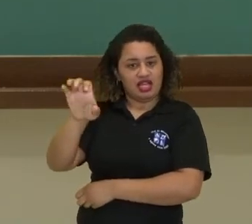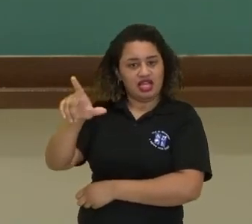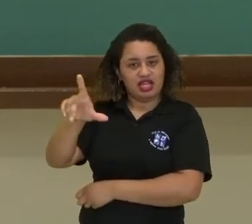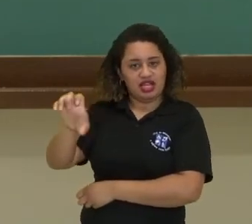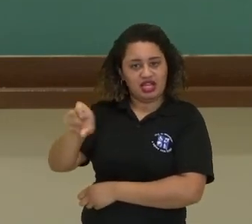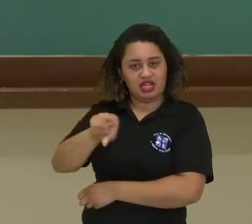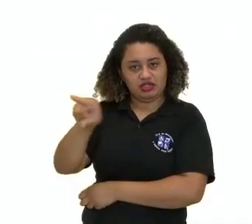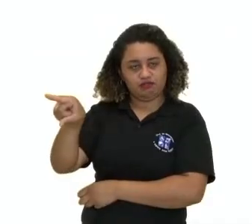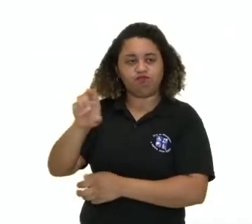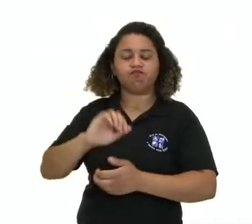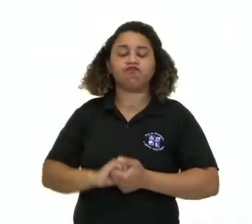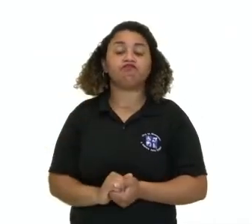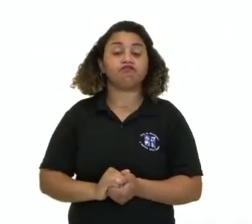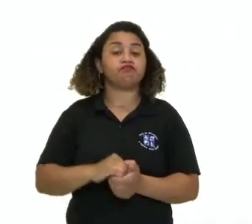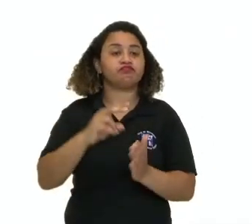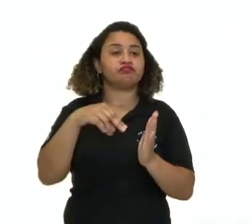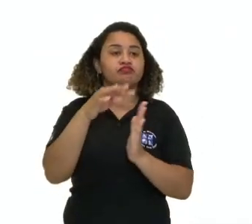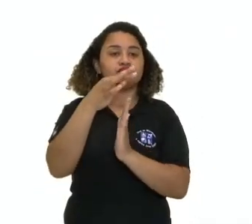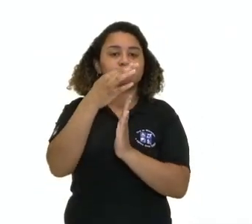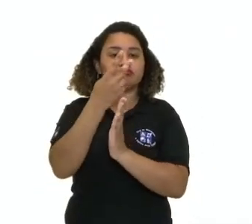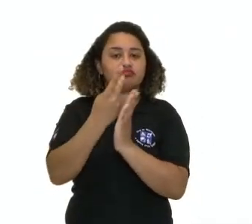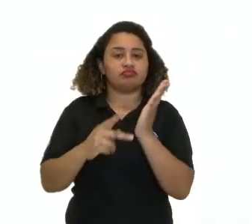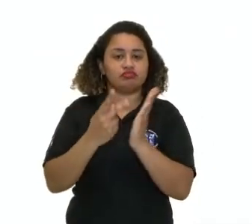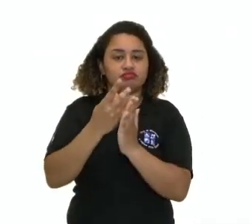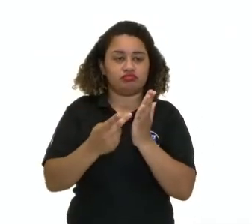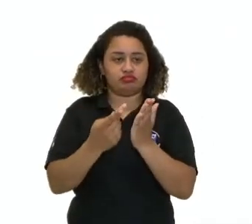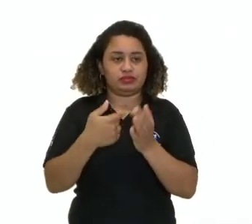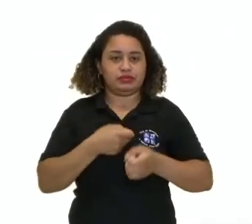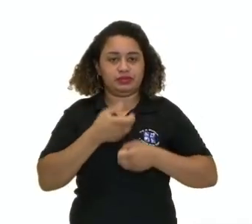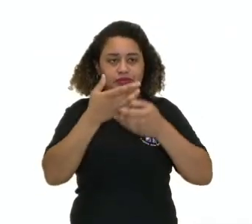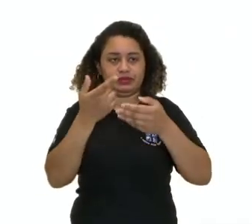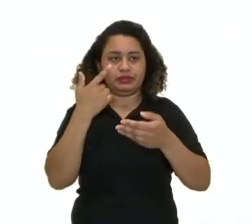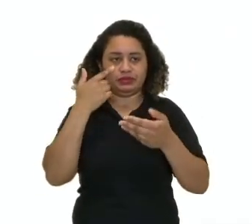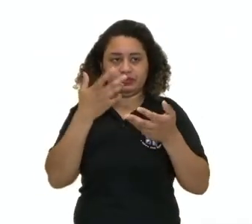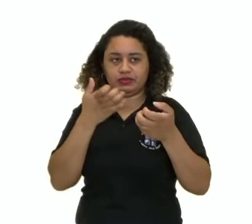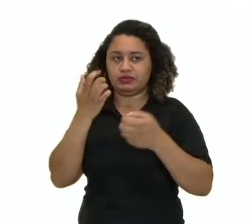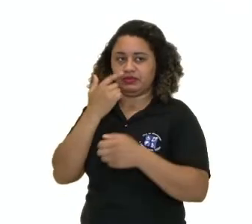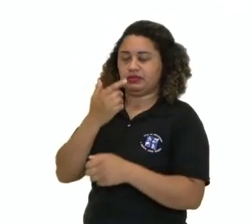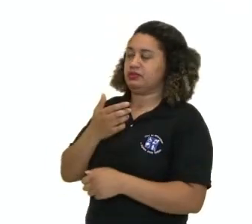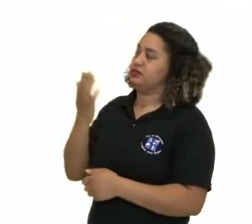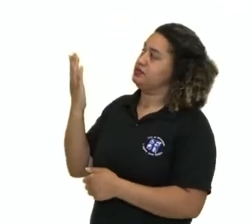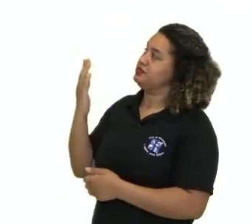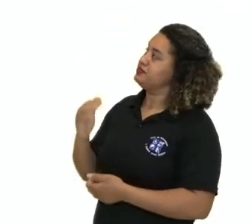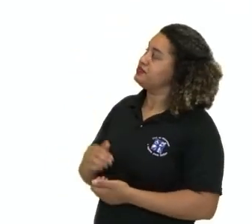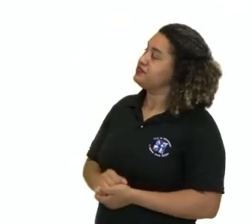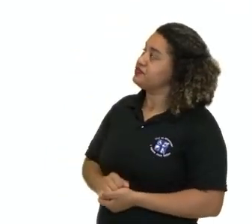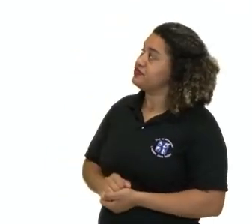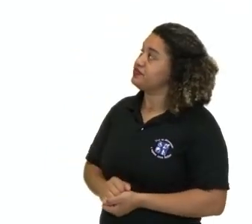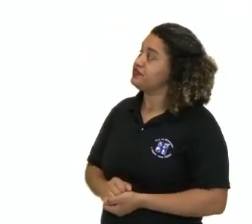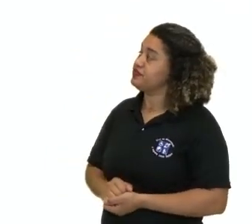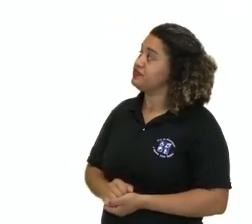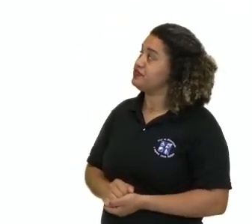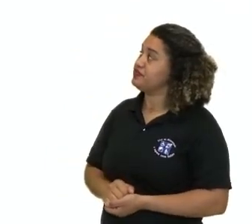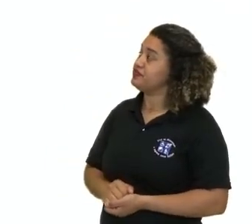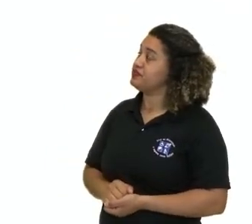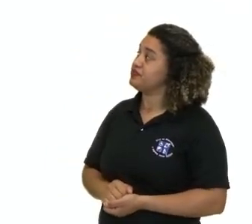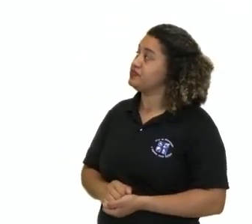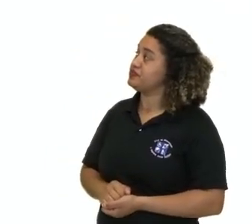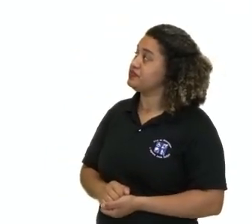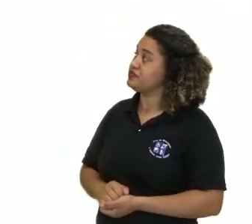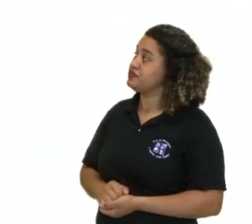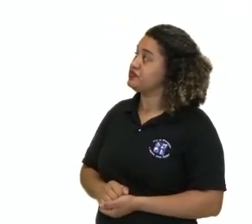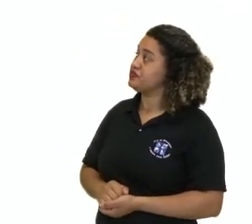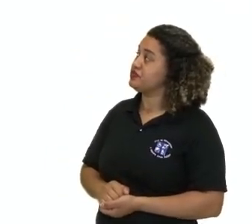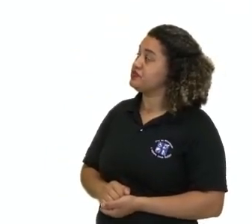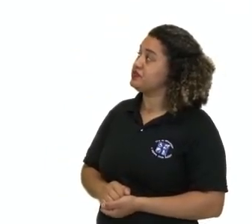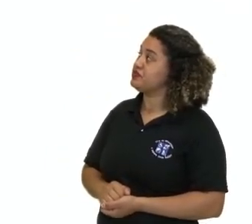Vamos ler o poema. Aqui, nesta pedra, alguém sentou, olhando o mar. O mar não parou para ser olhado.